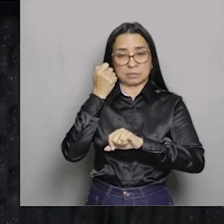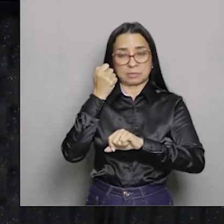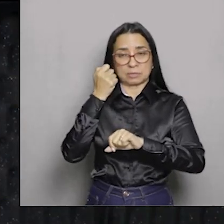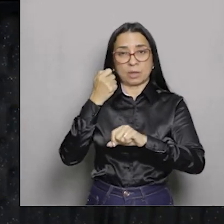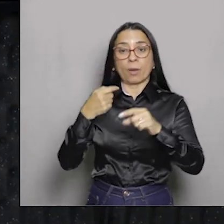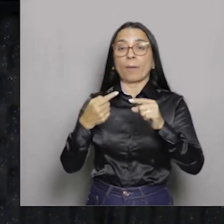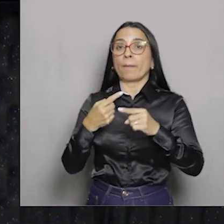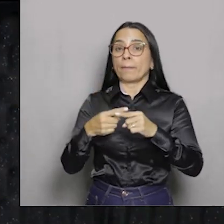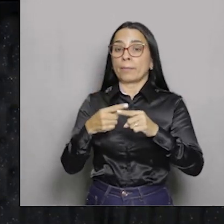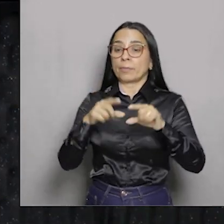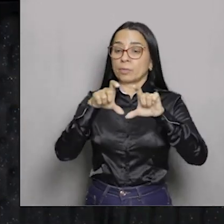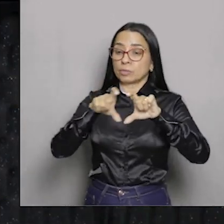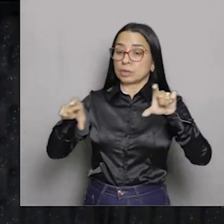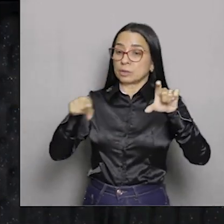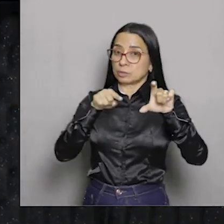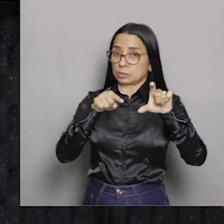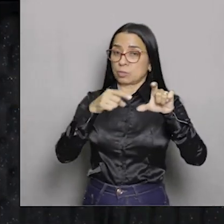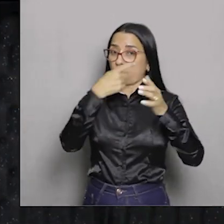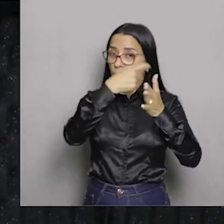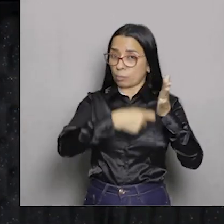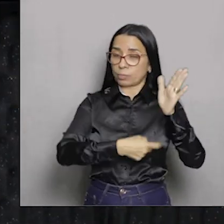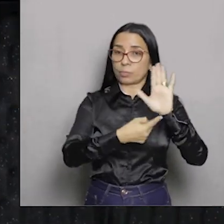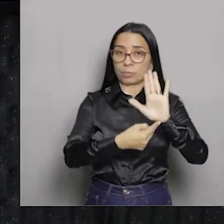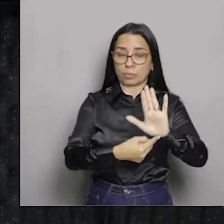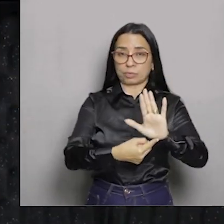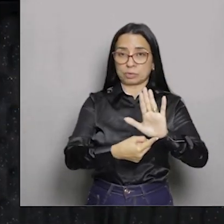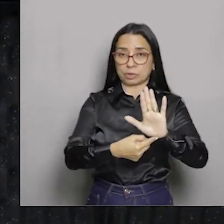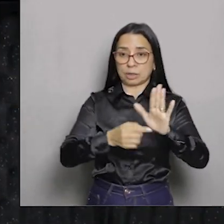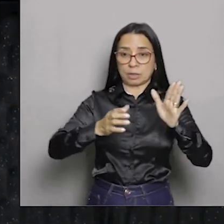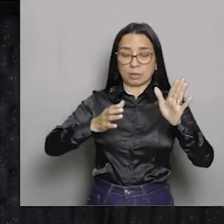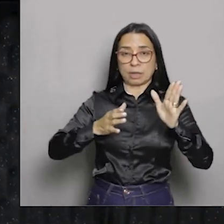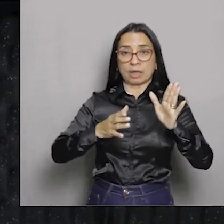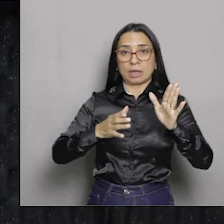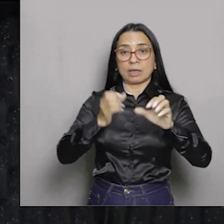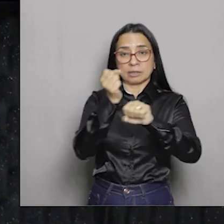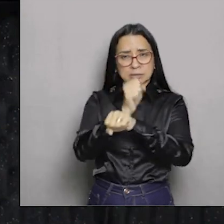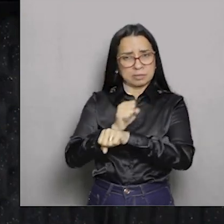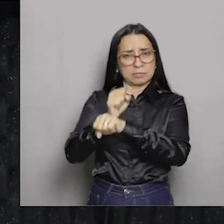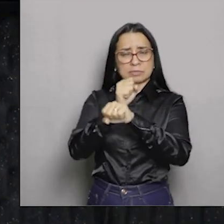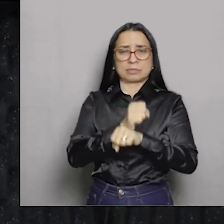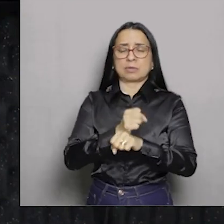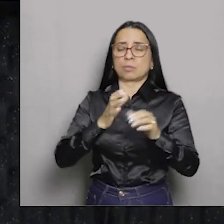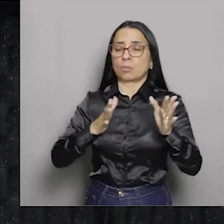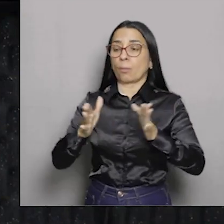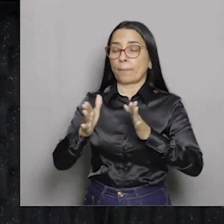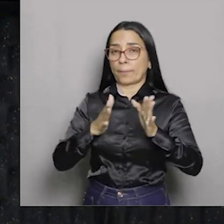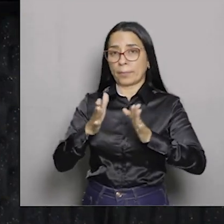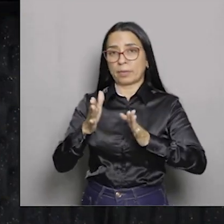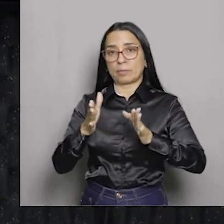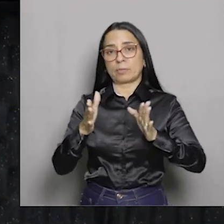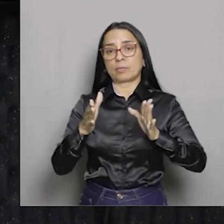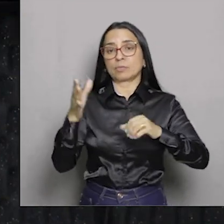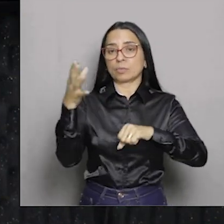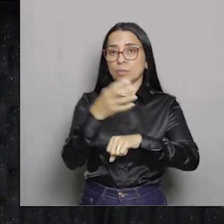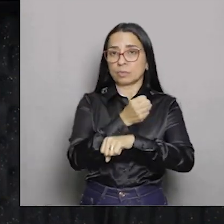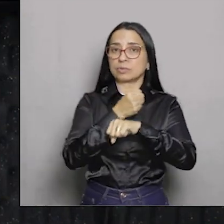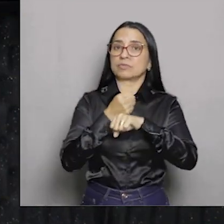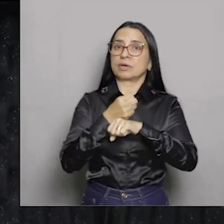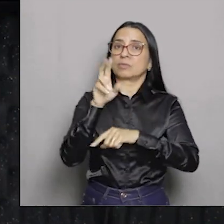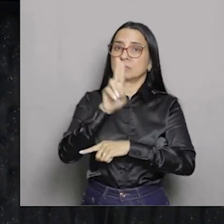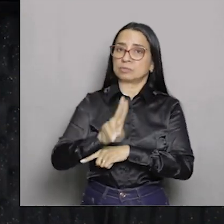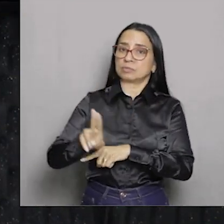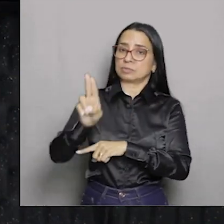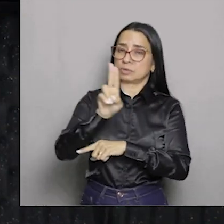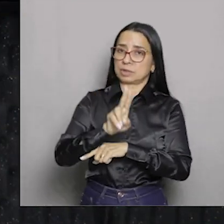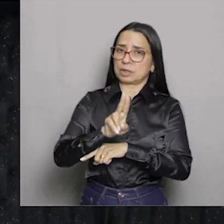escravidão africana, essa escravidão, no período colonial, ela vai ser utilizada principalmente pela própria importância